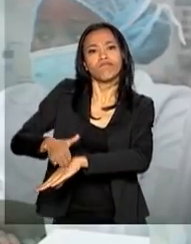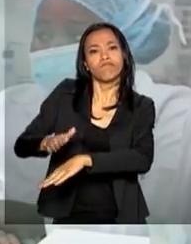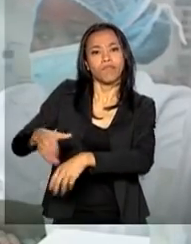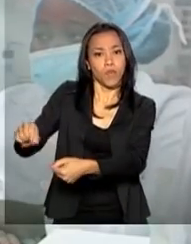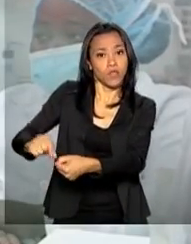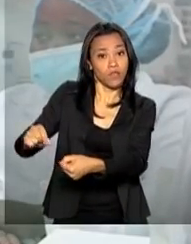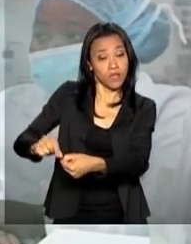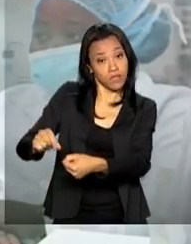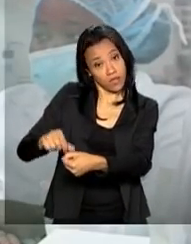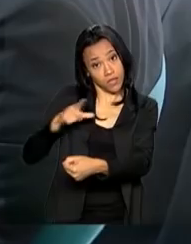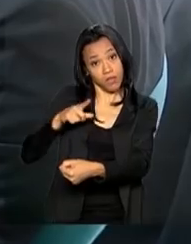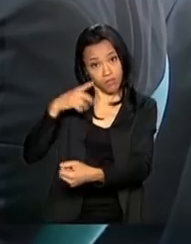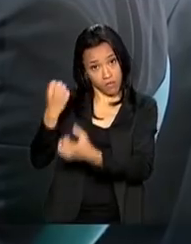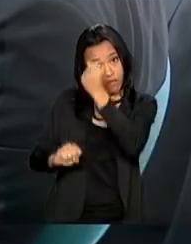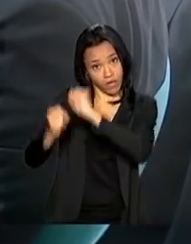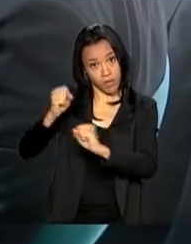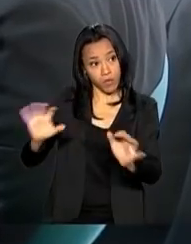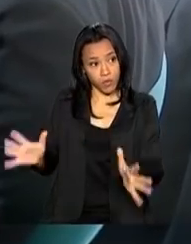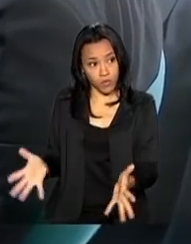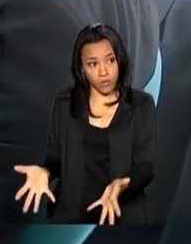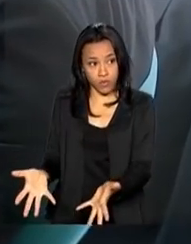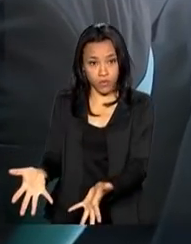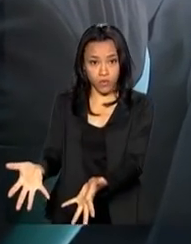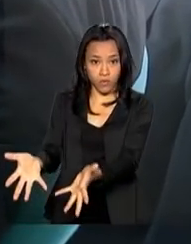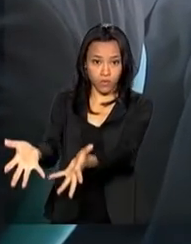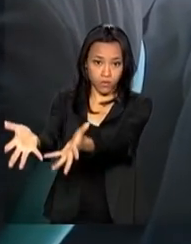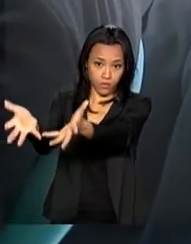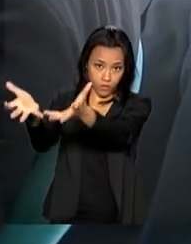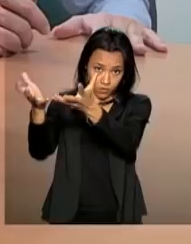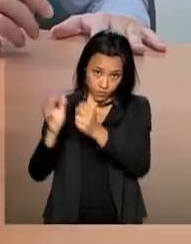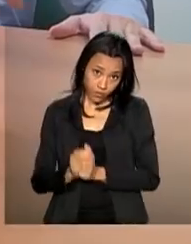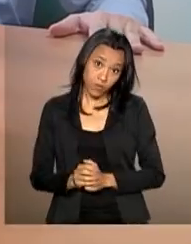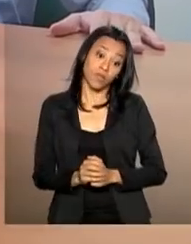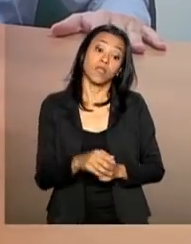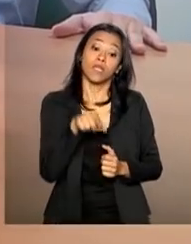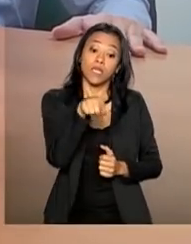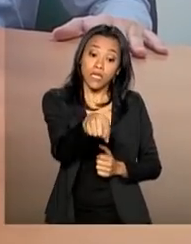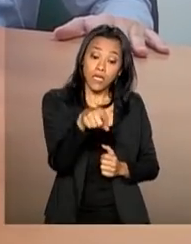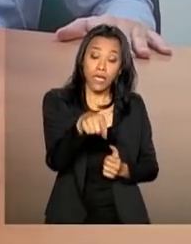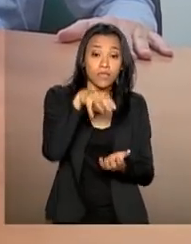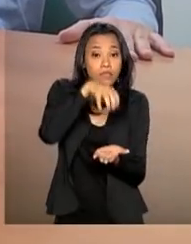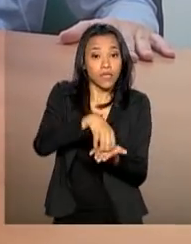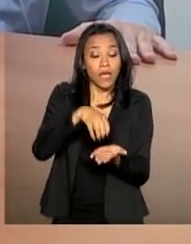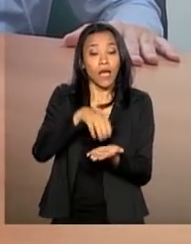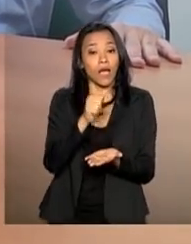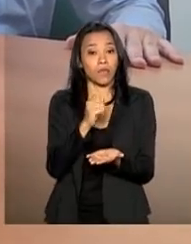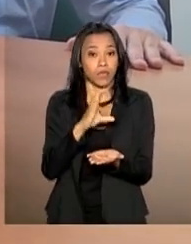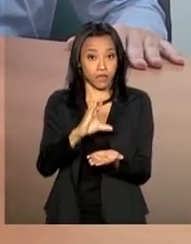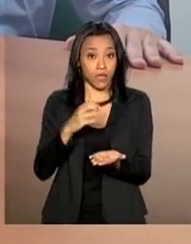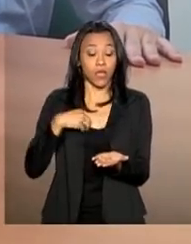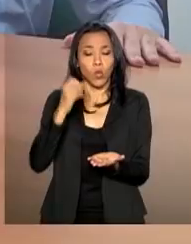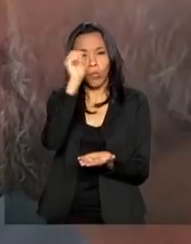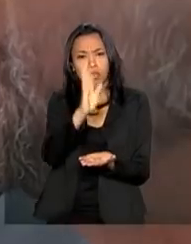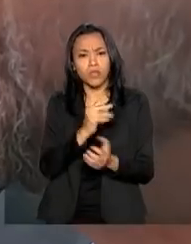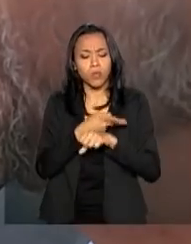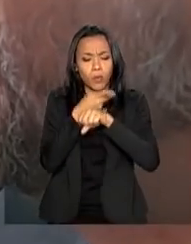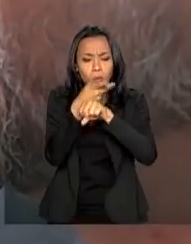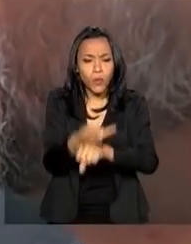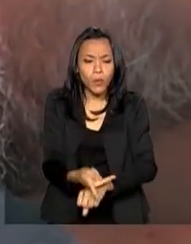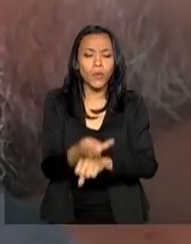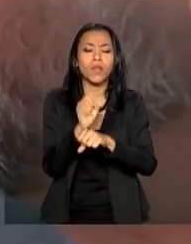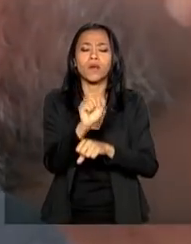uma fábrica sustentável. Com os projetos coordenados pela Agência Brasileira de Cooperação, o Brasil busca contribuir